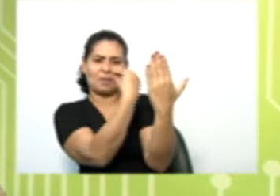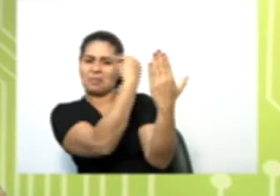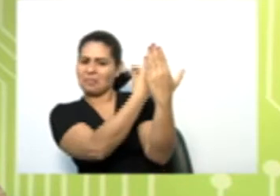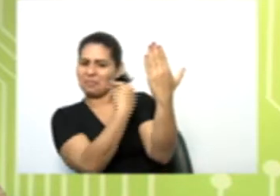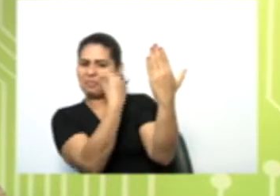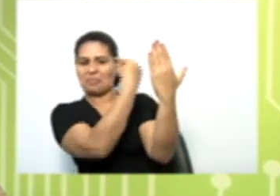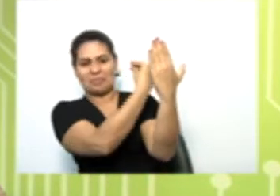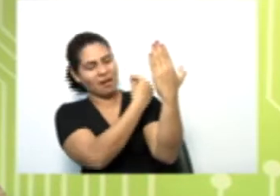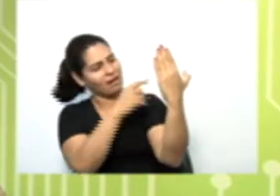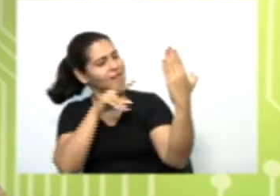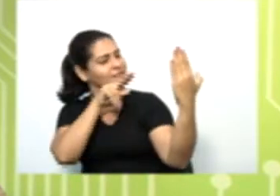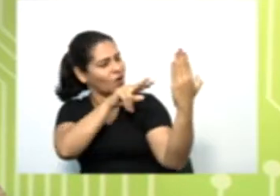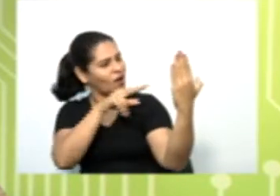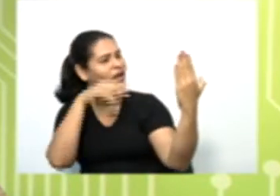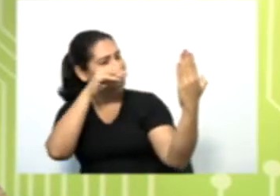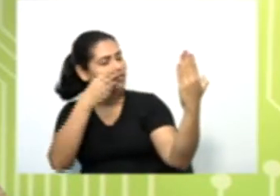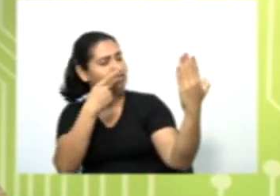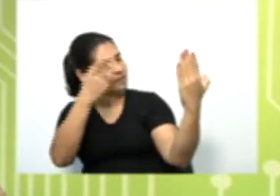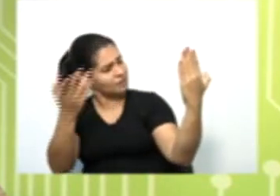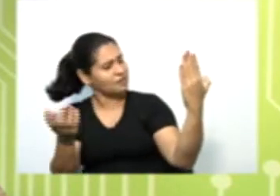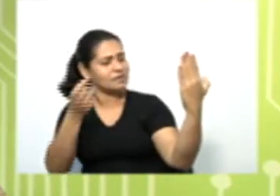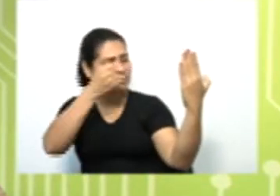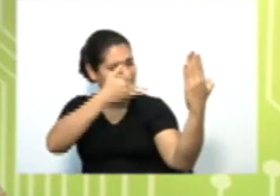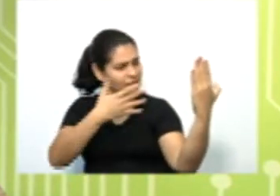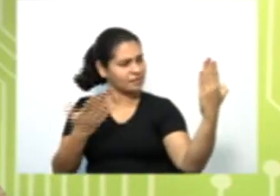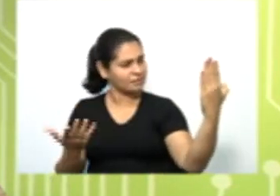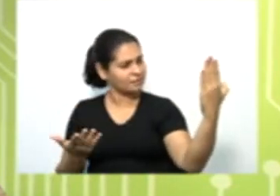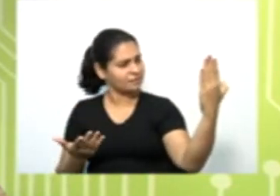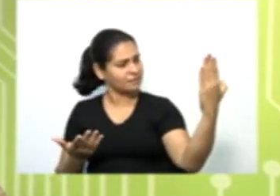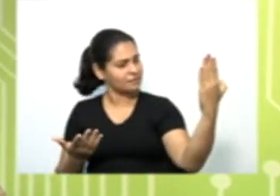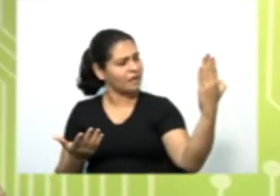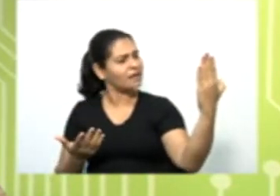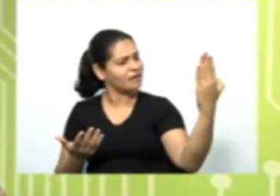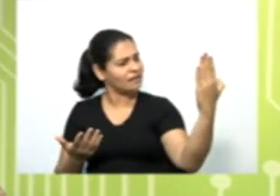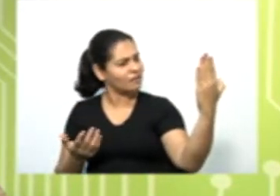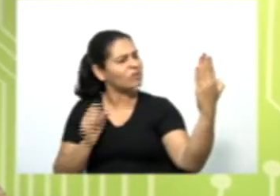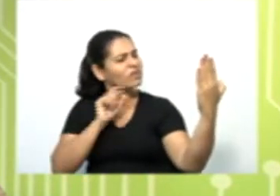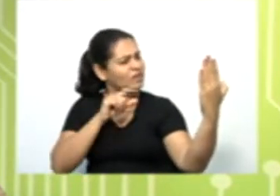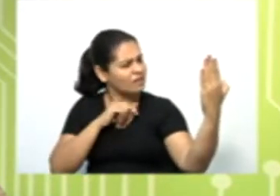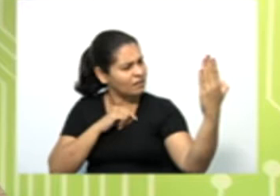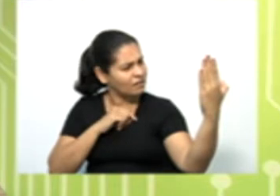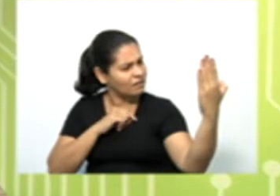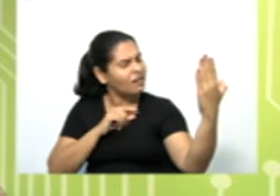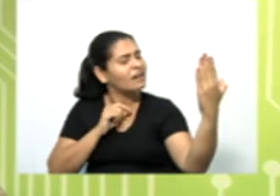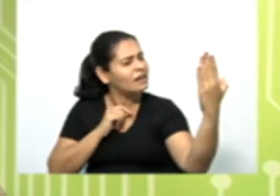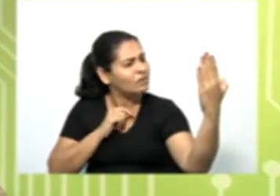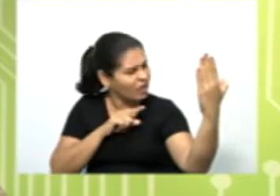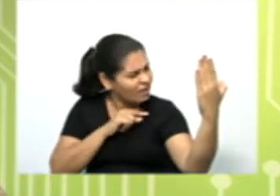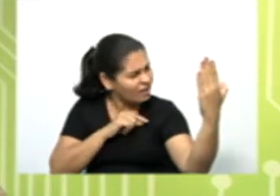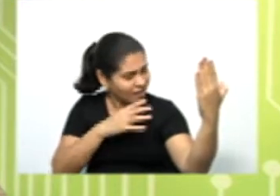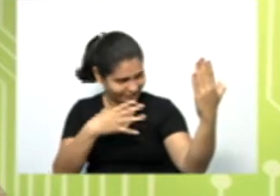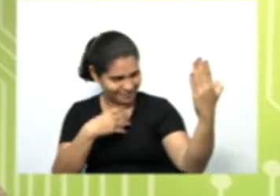mim e fico ali, sabe, conversando e... É o quê? É minha?